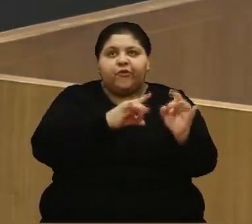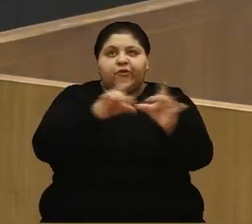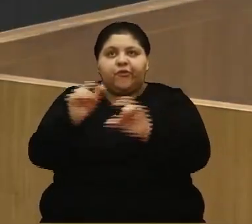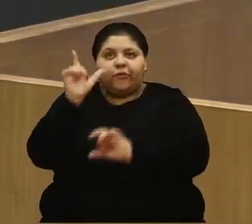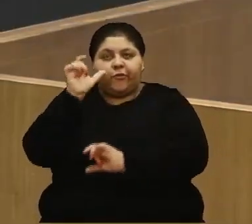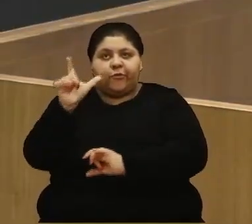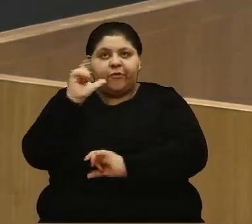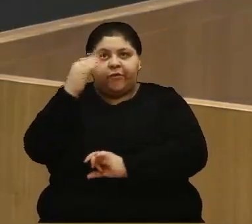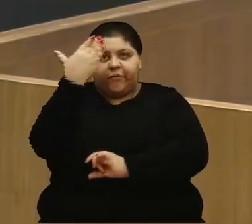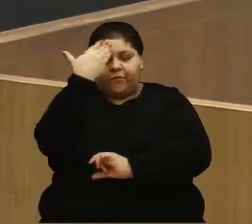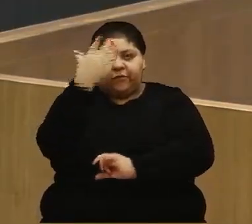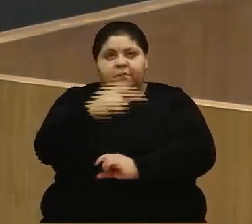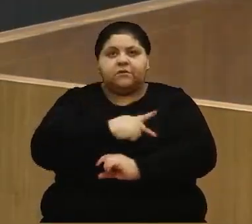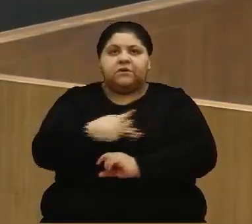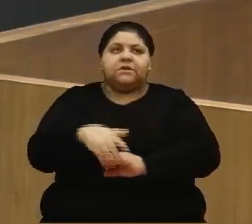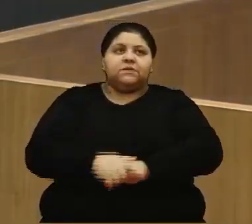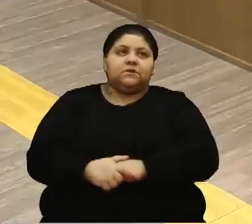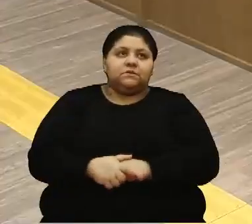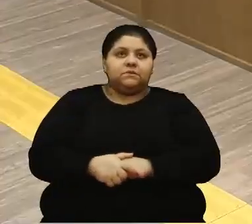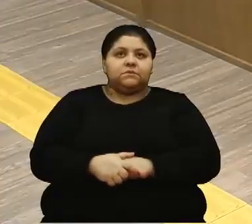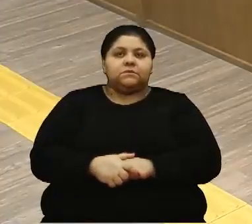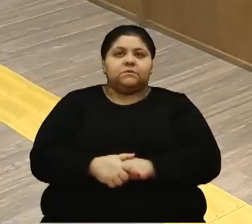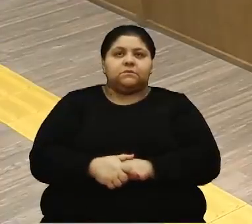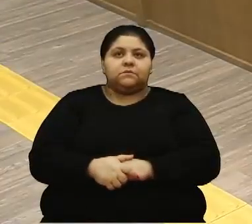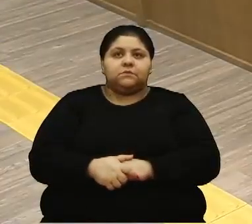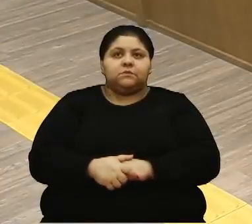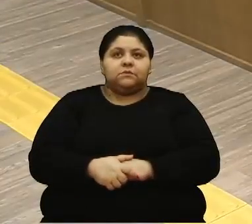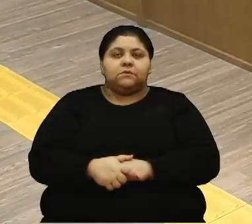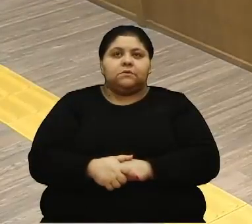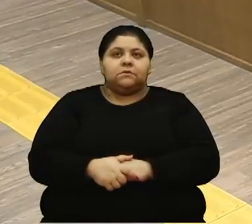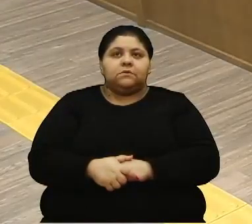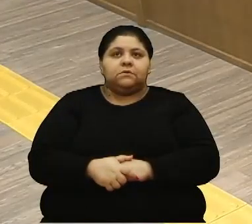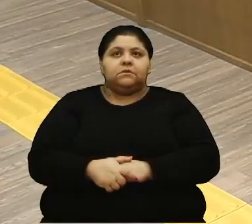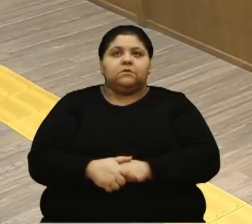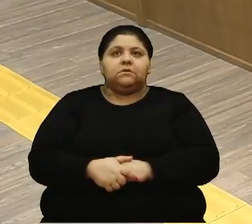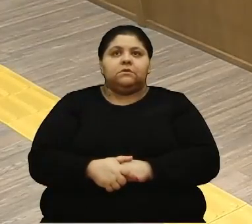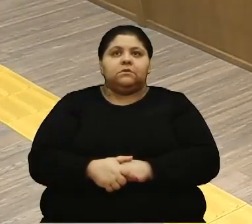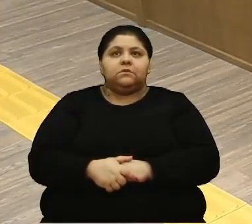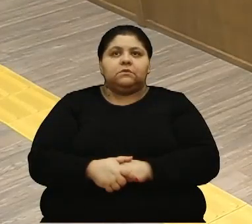interesses. Obrigado, senhor presidente. Obrigado, vereadora Rose Frigieri. A DOC